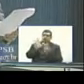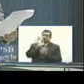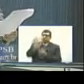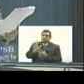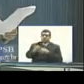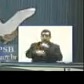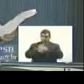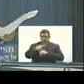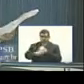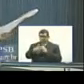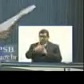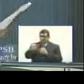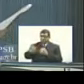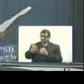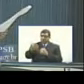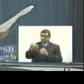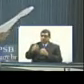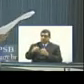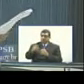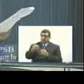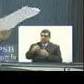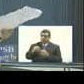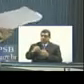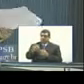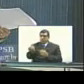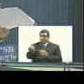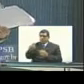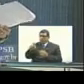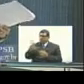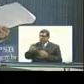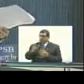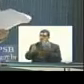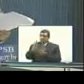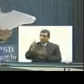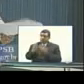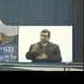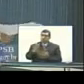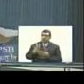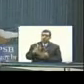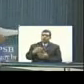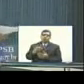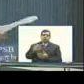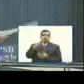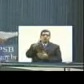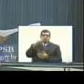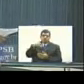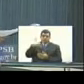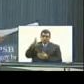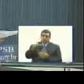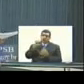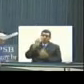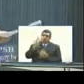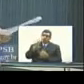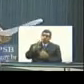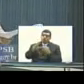de 2010 para 2011 600 milhões de reais de cancelamento de empenho 250 milhões de reais só